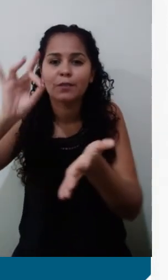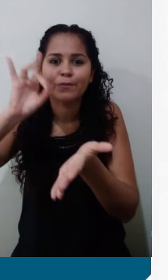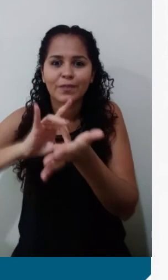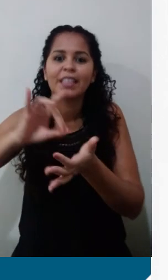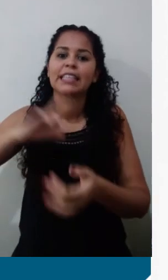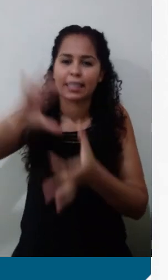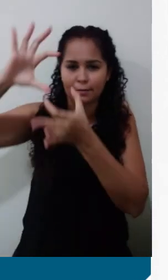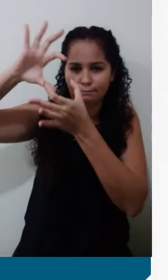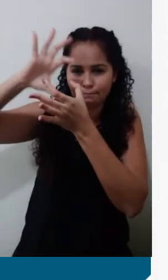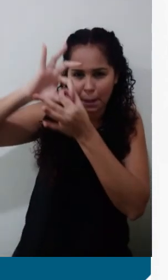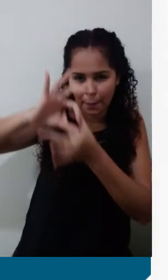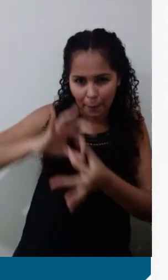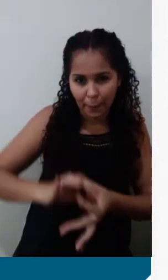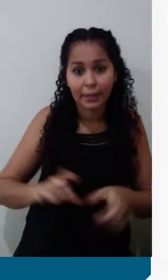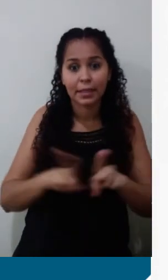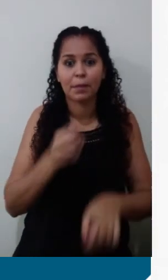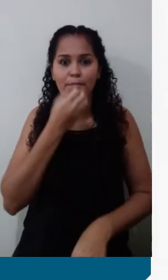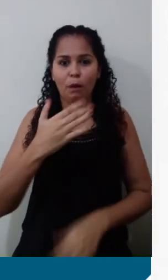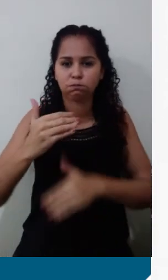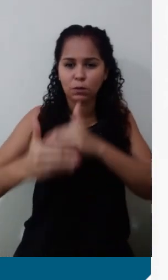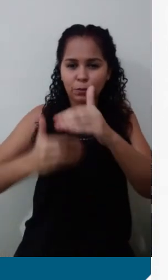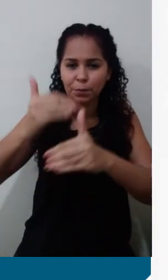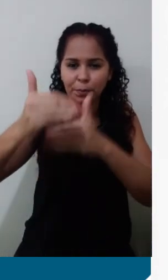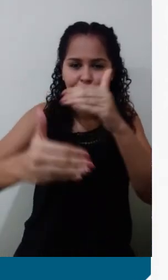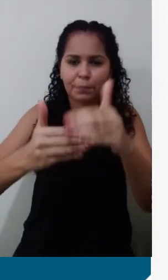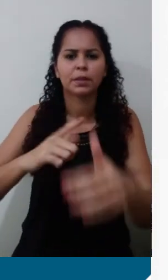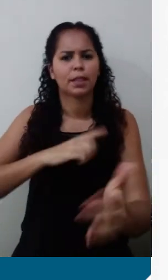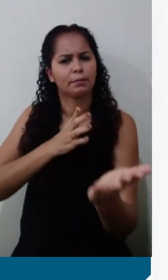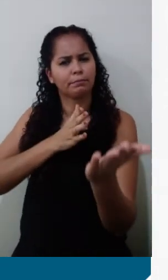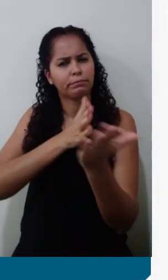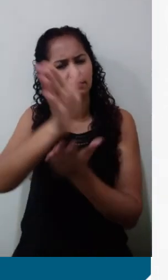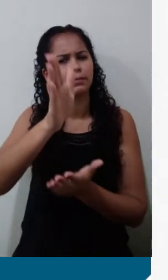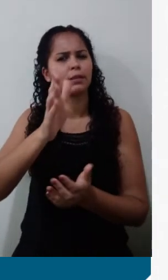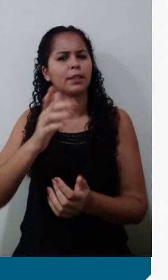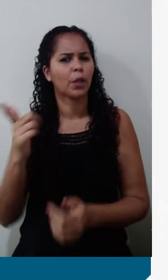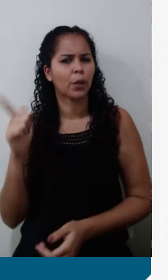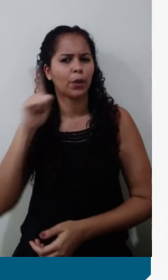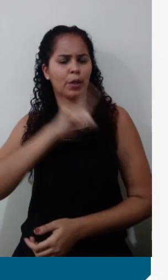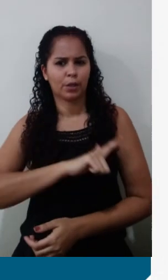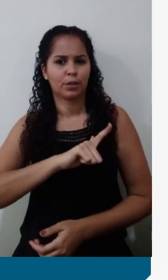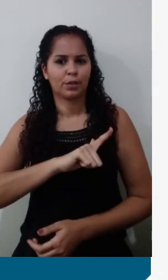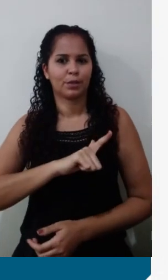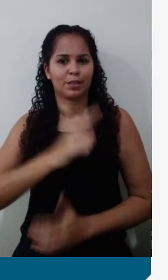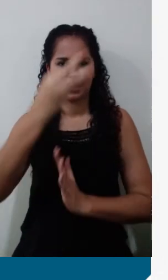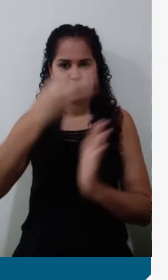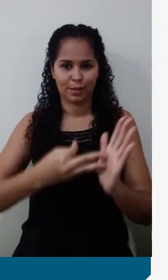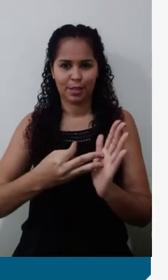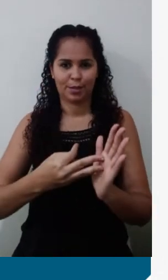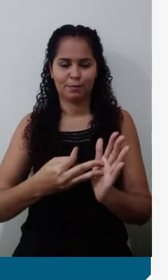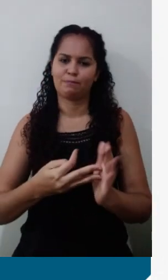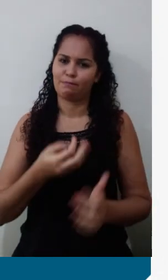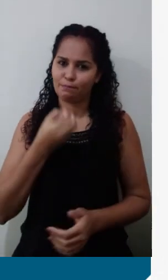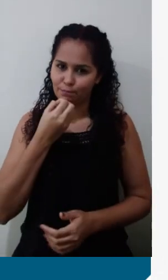opiniões, que mantêm uma correlação, que são bem desenvolvidos e que têm diretrizes para que ele chegasse a uma progressão